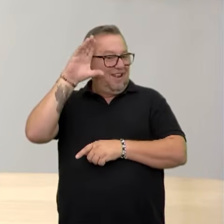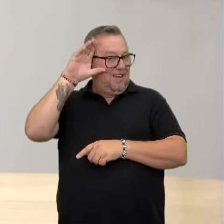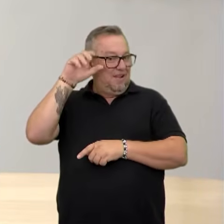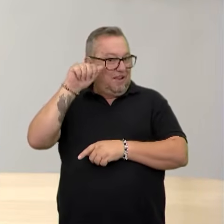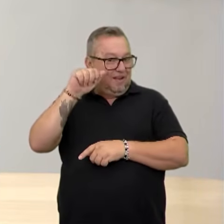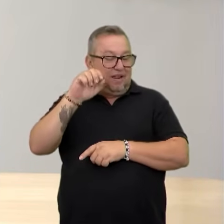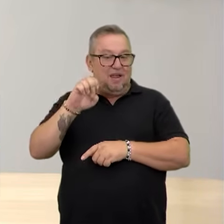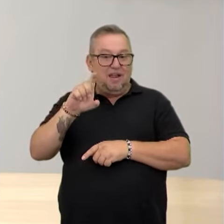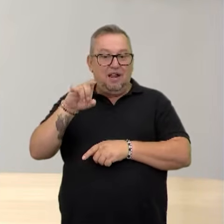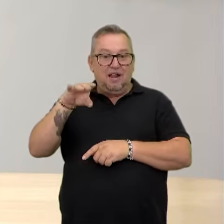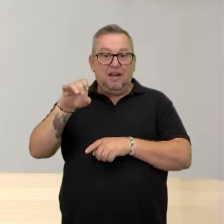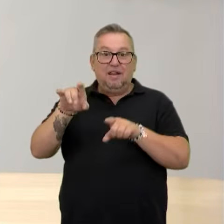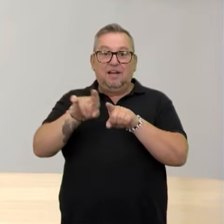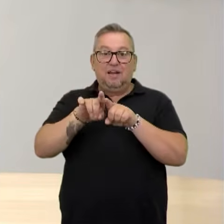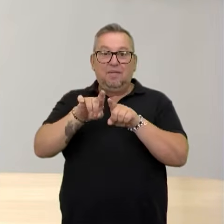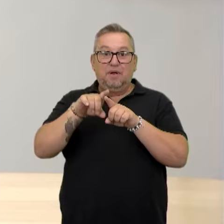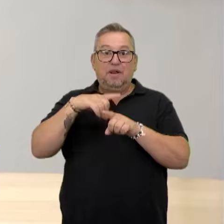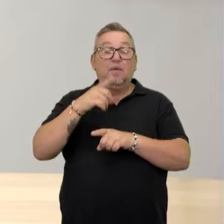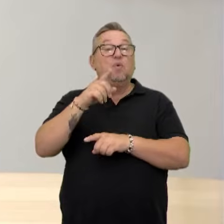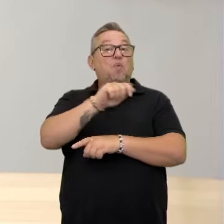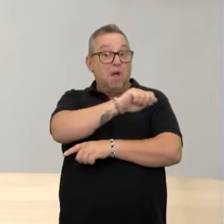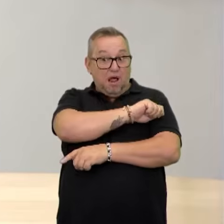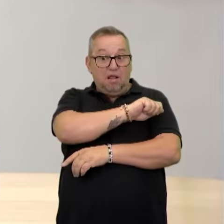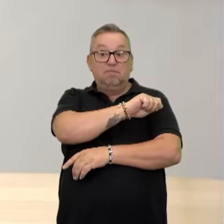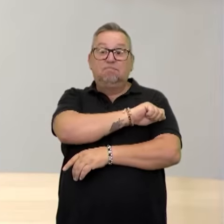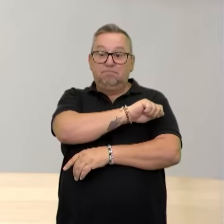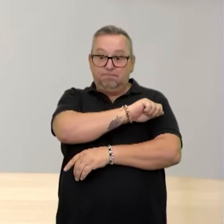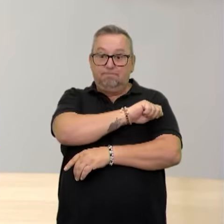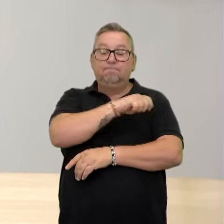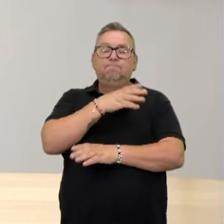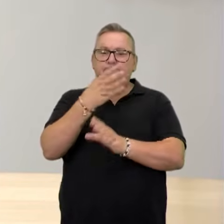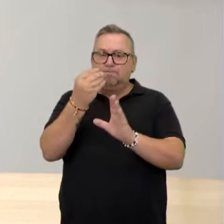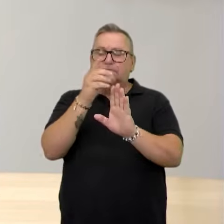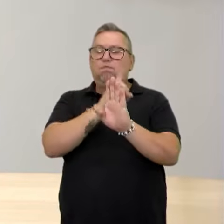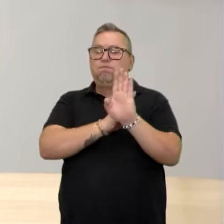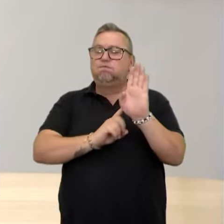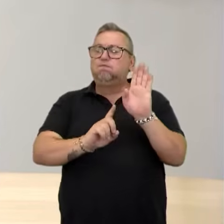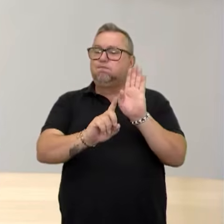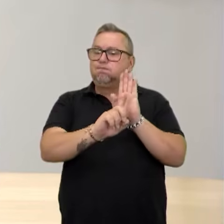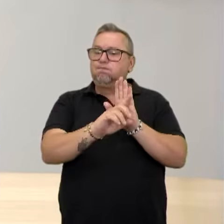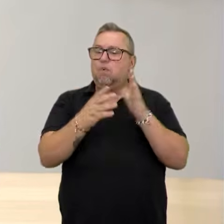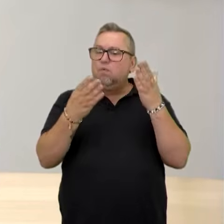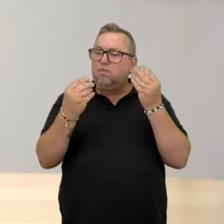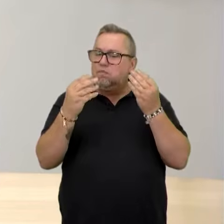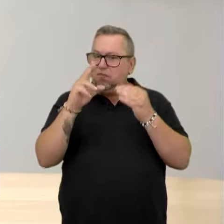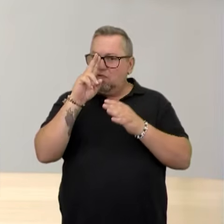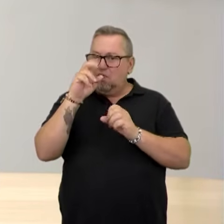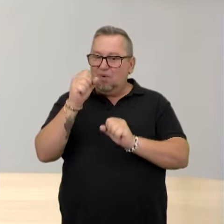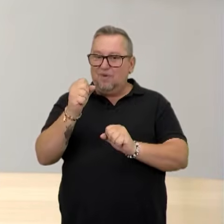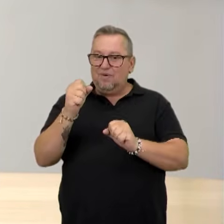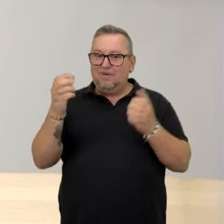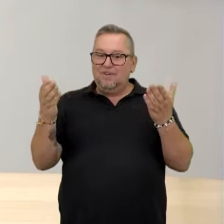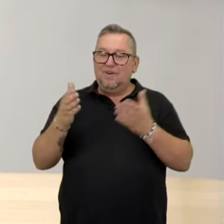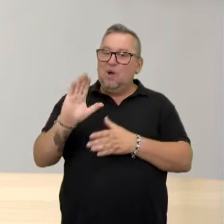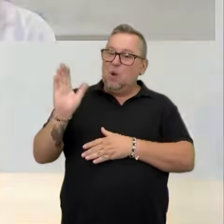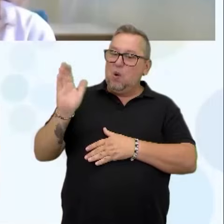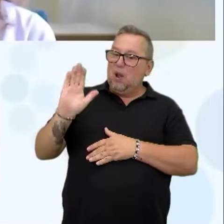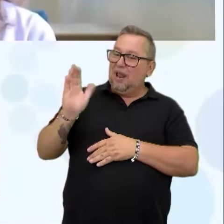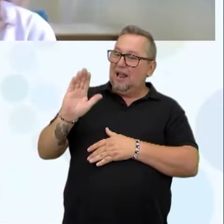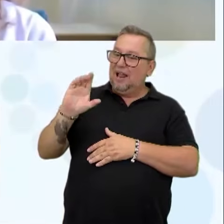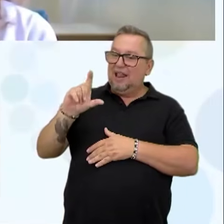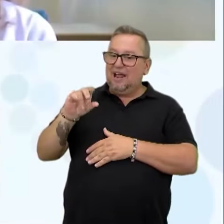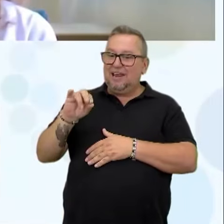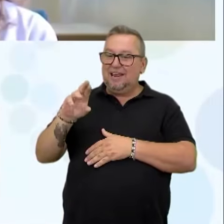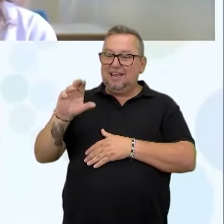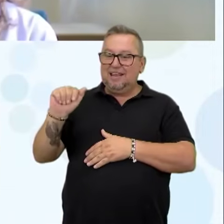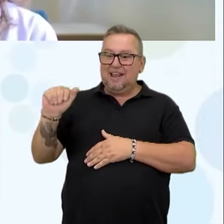Pro Elaine, nós temos também uma aluna muito protagonista. Ela vai se apresentar para vocês agora. Olá, bom dia, Larissa.